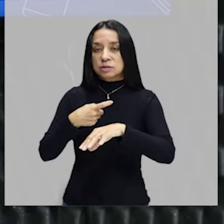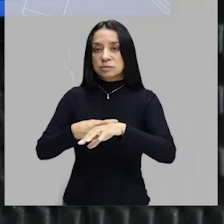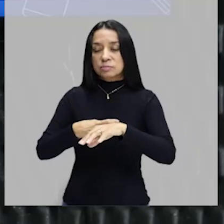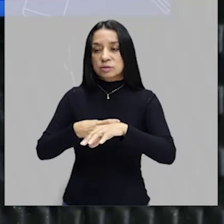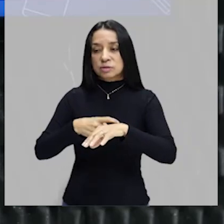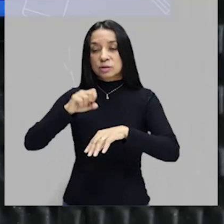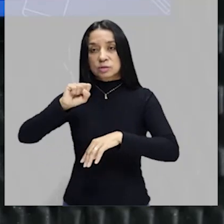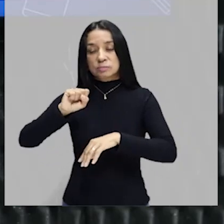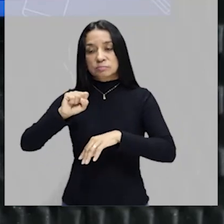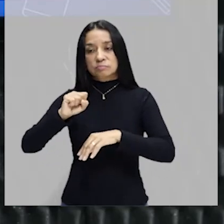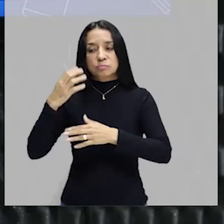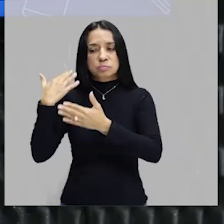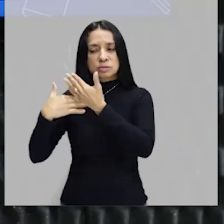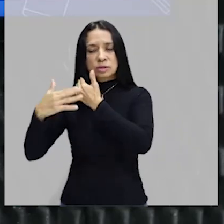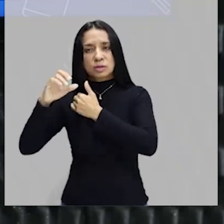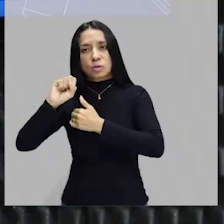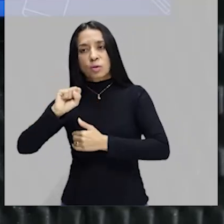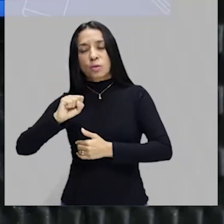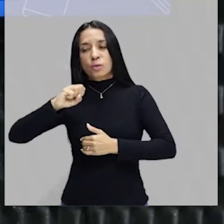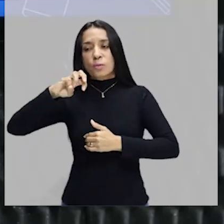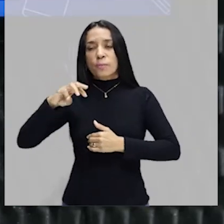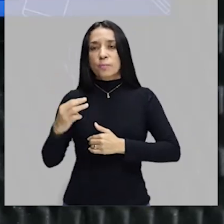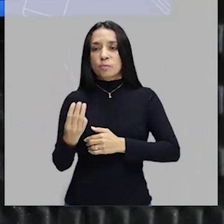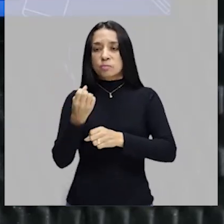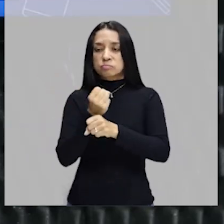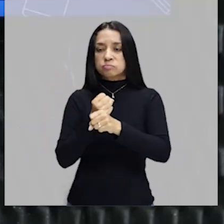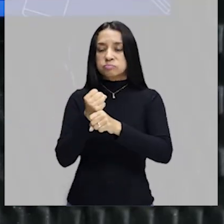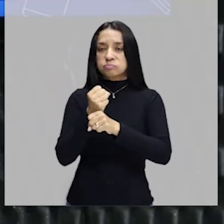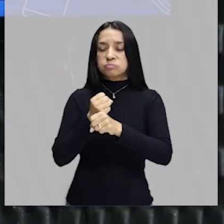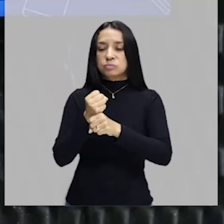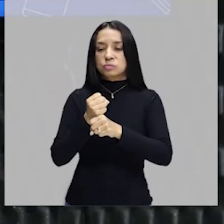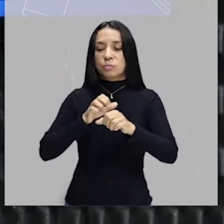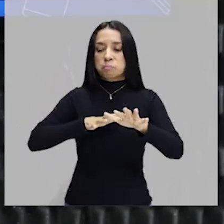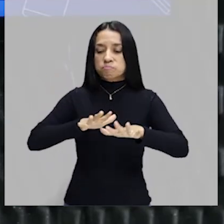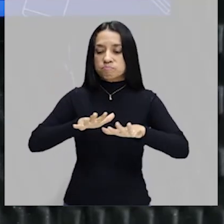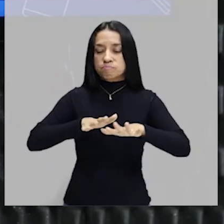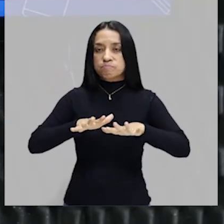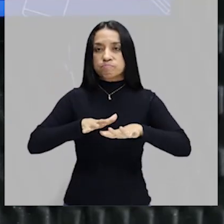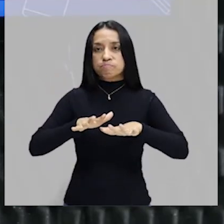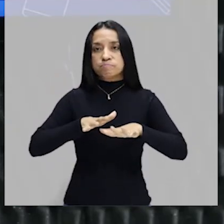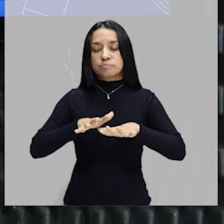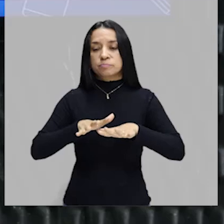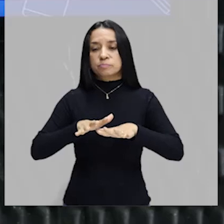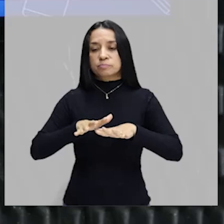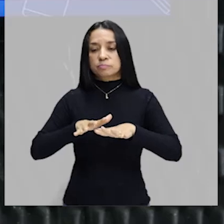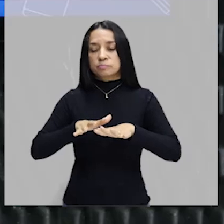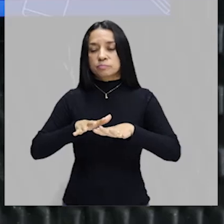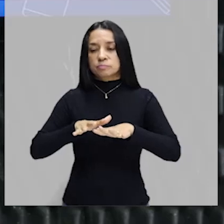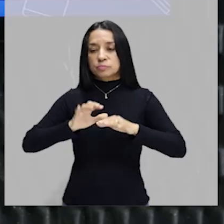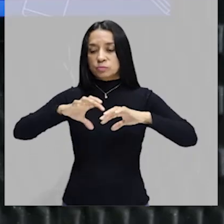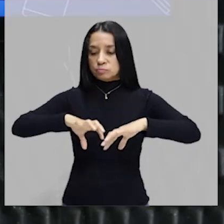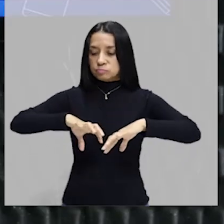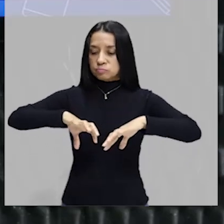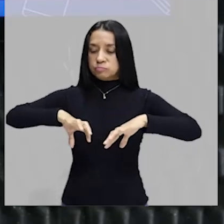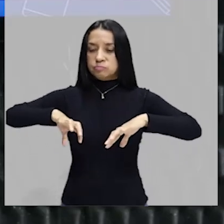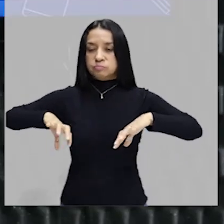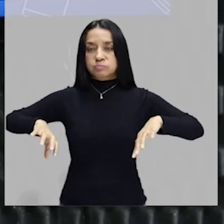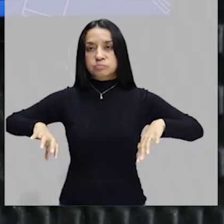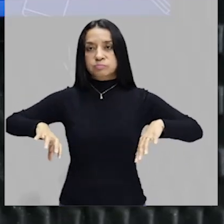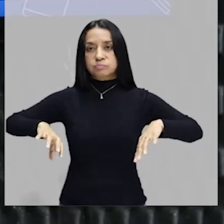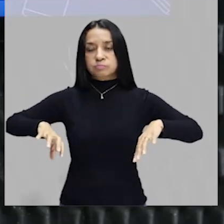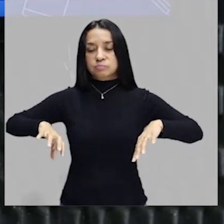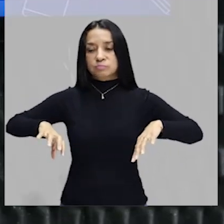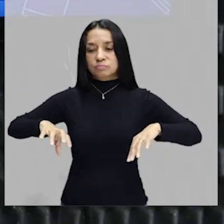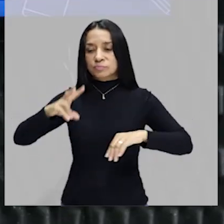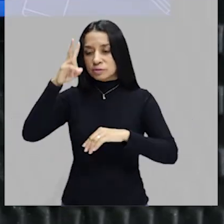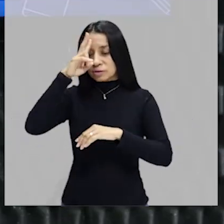milhões de anos atrás, o movimento dessas placas tectônicas promoveram a separação dos continentes, né?